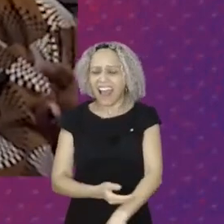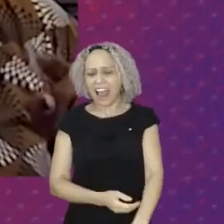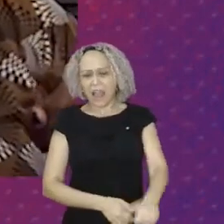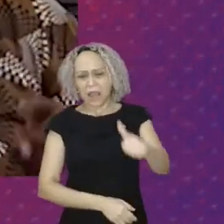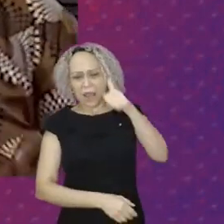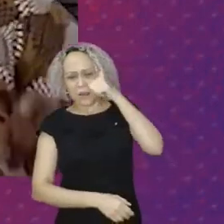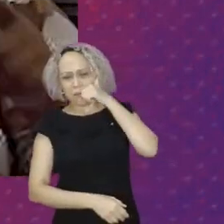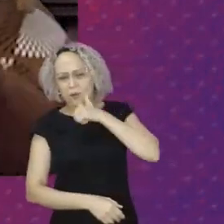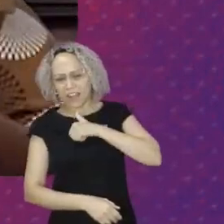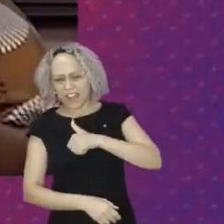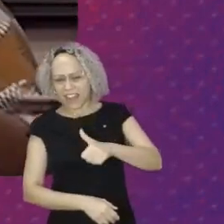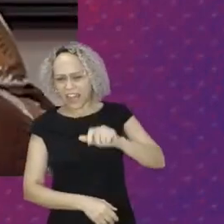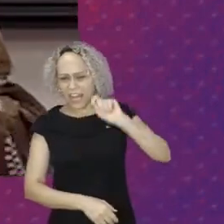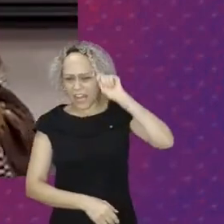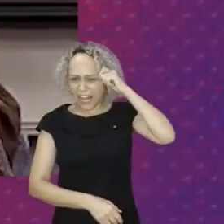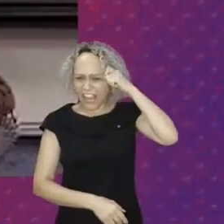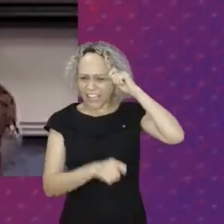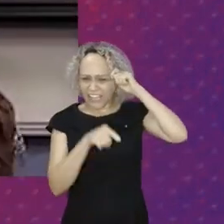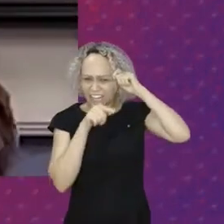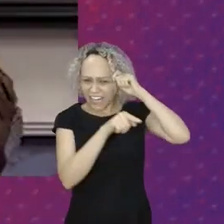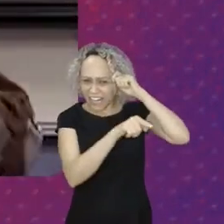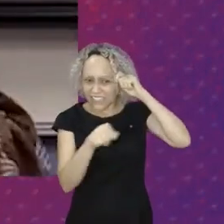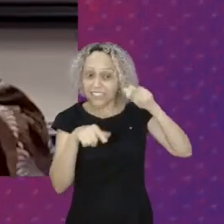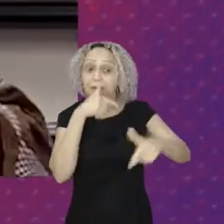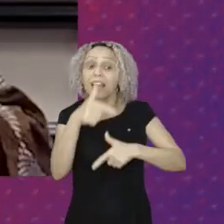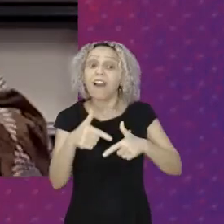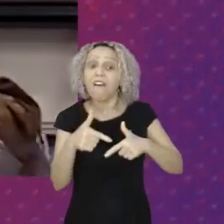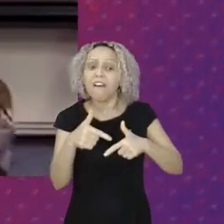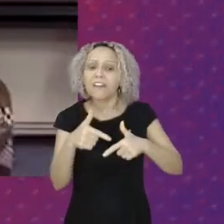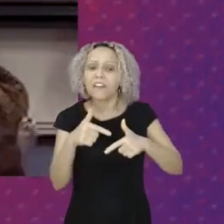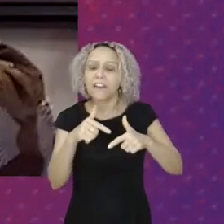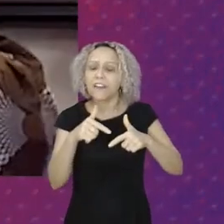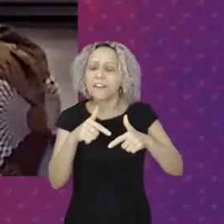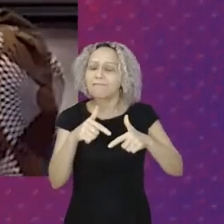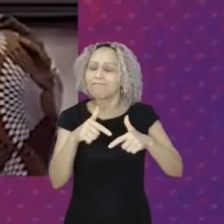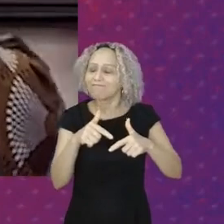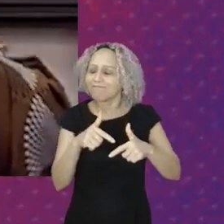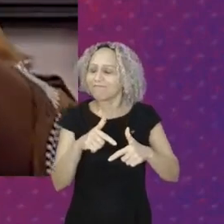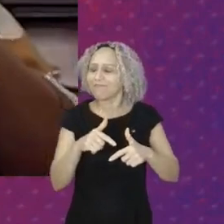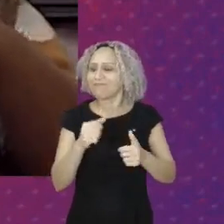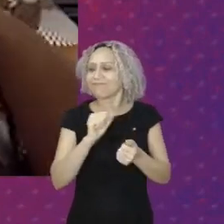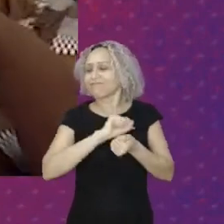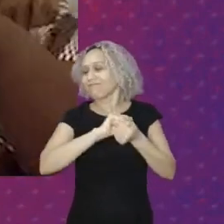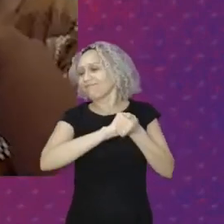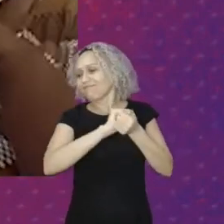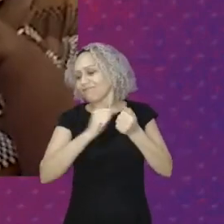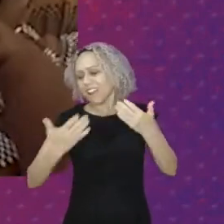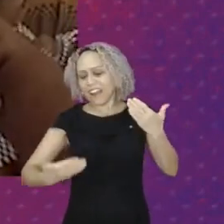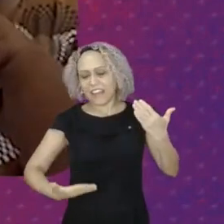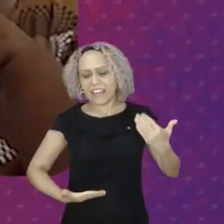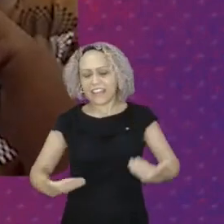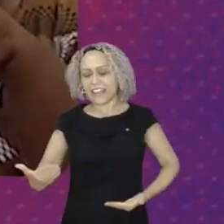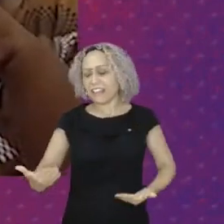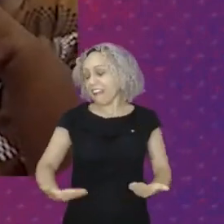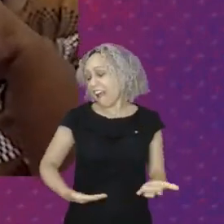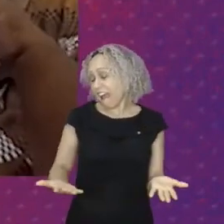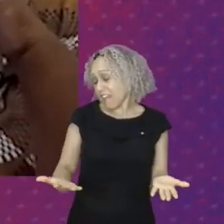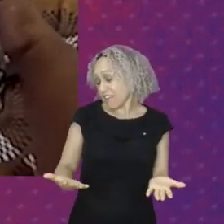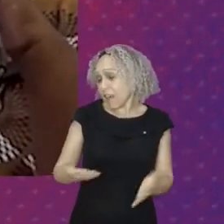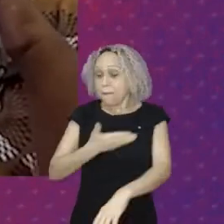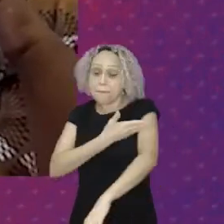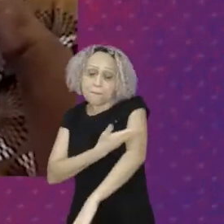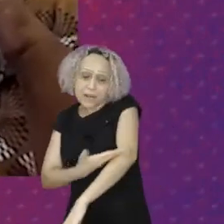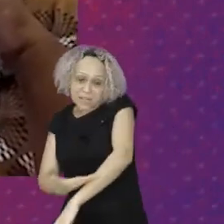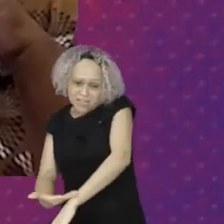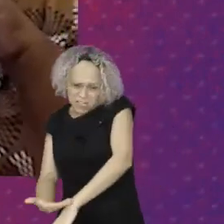E olha que para a gente garantir os direitos das trabalhadoras domésticas, caiu um braço da elite brasileira. Não é? Porque para garantir